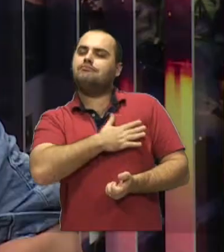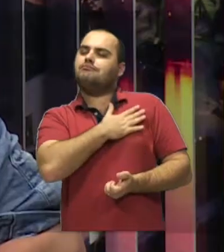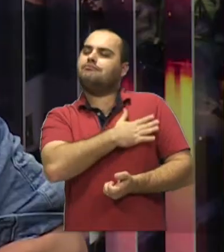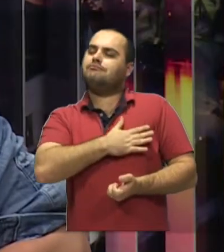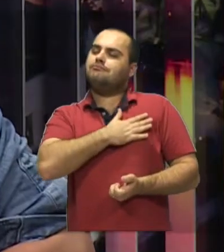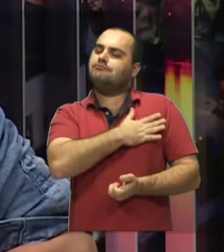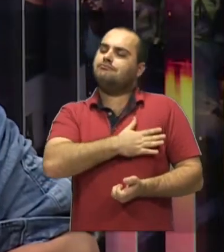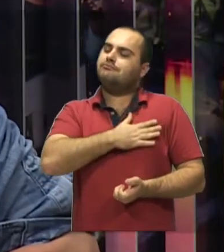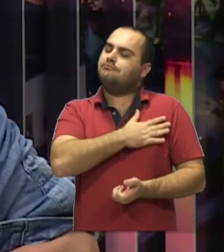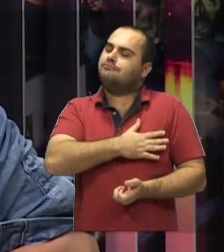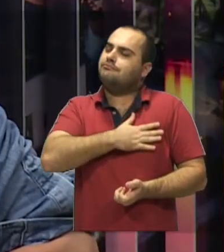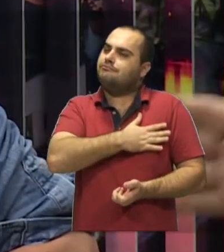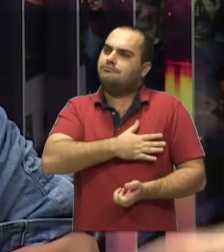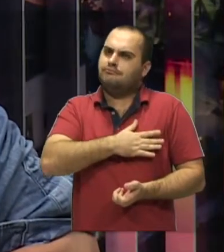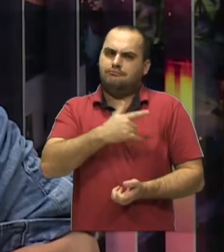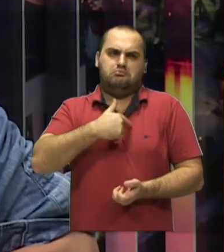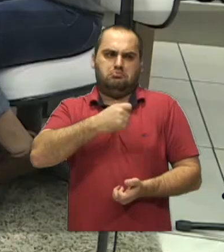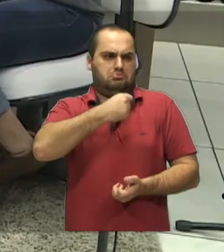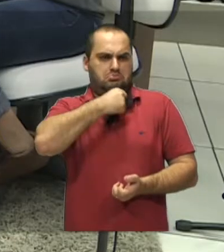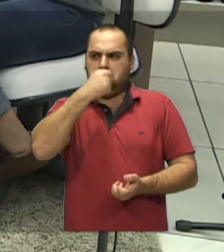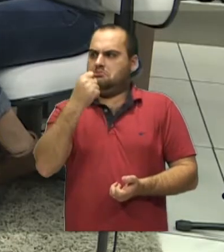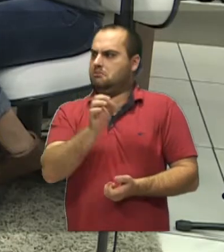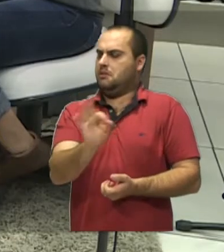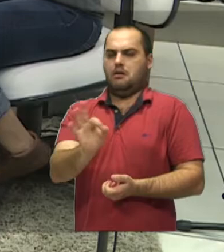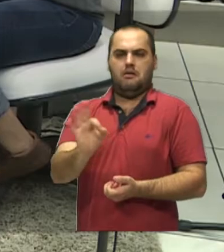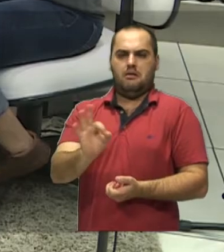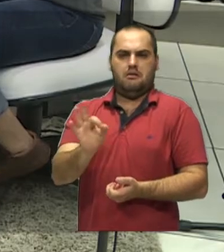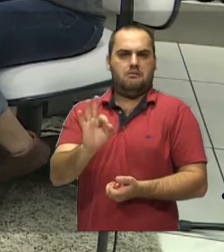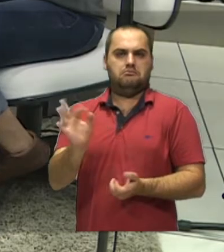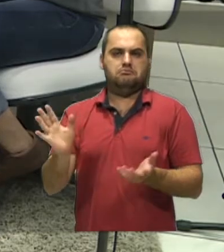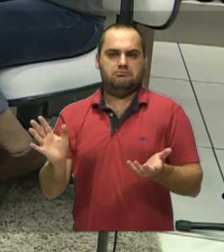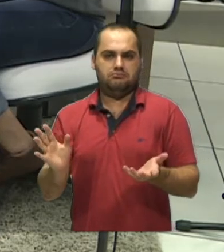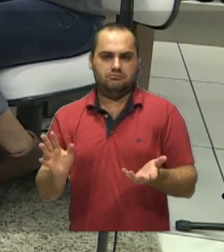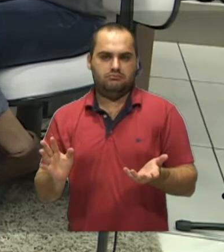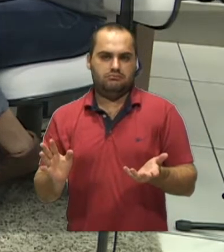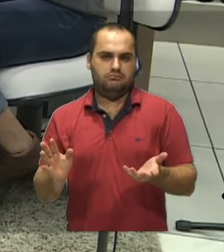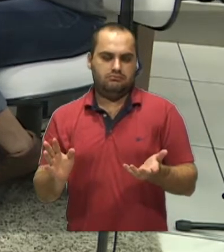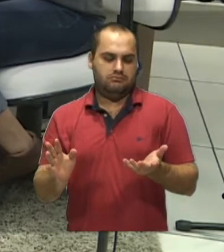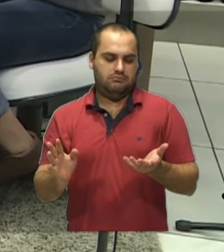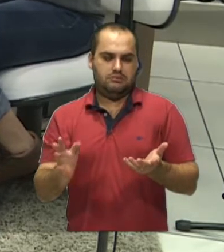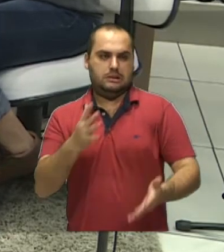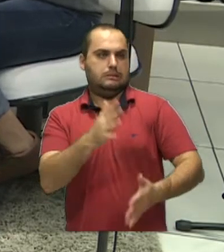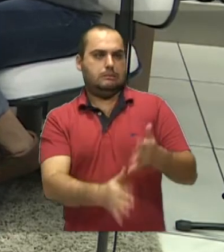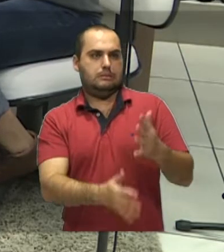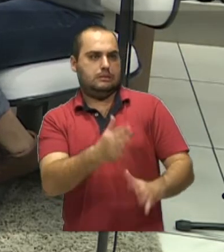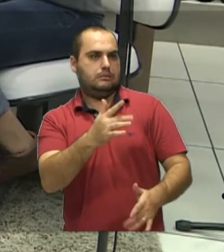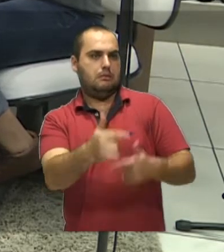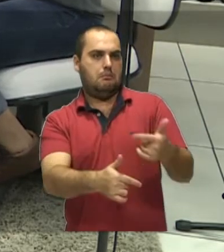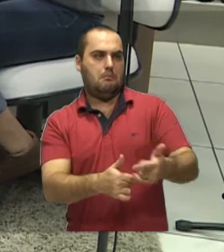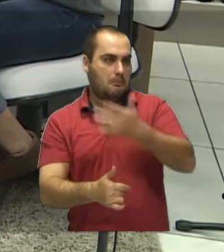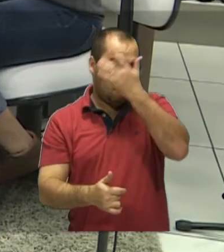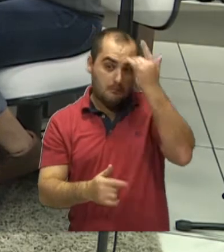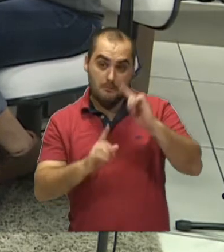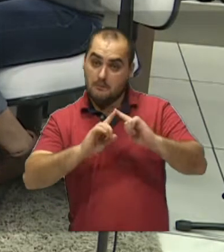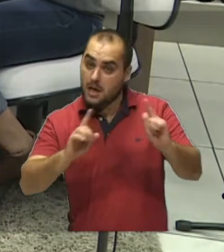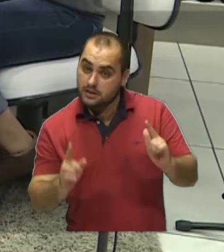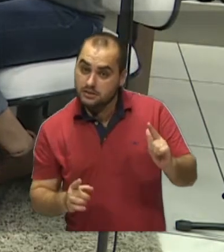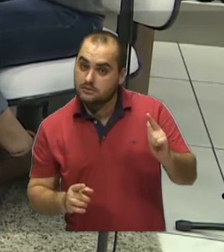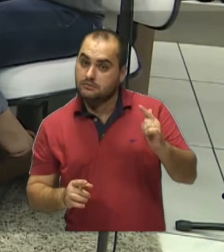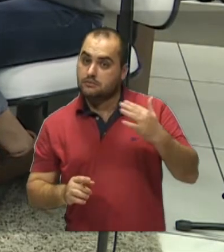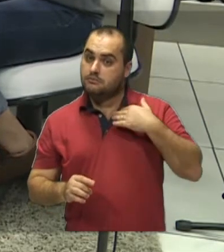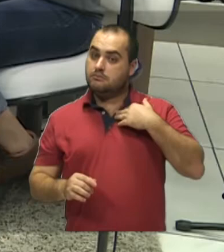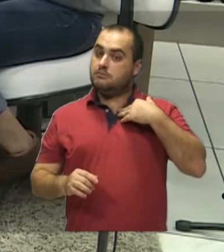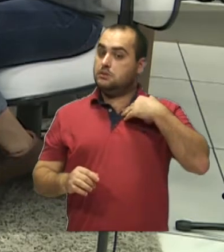muito. Não fiz jornalismo, não me considero, né? Não quero atrapalhar o trabalho de ninguém, mas como ele